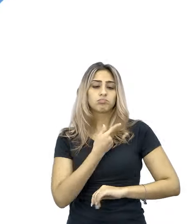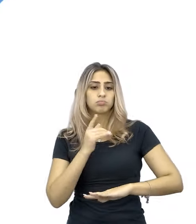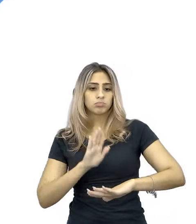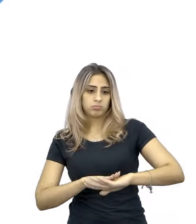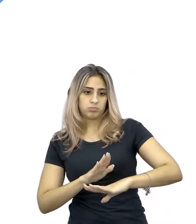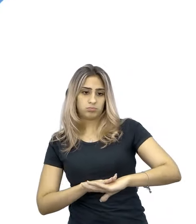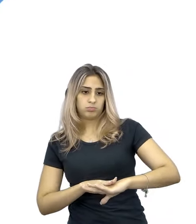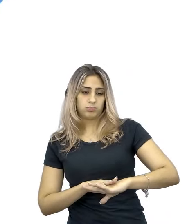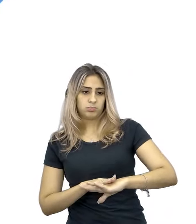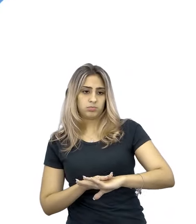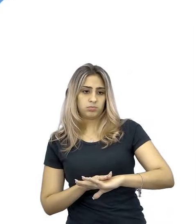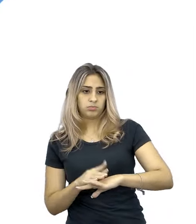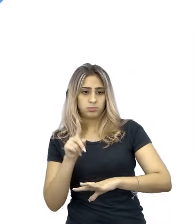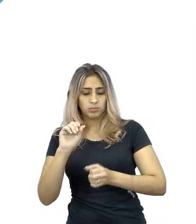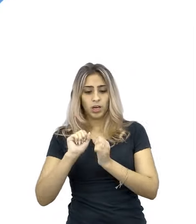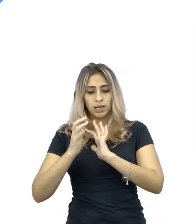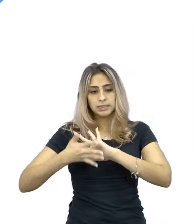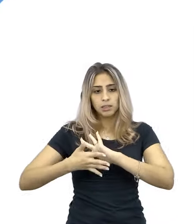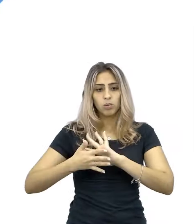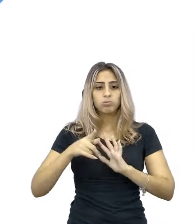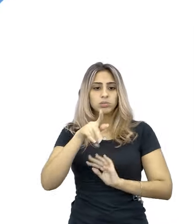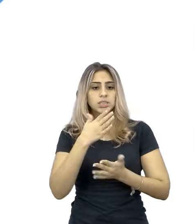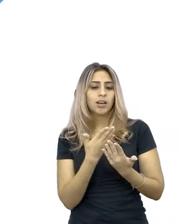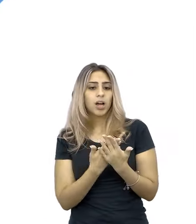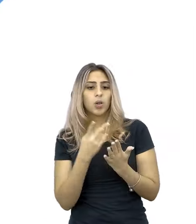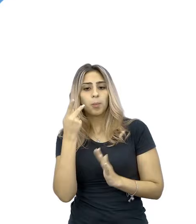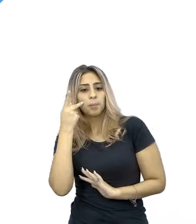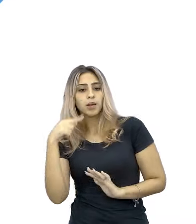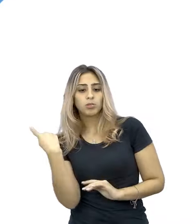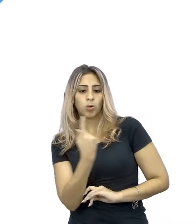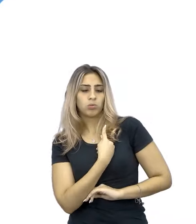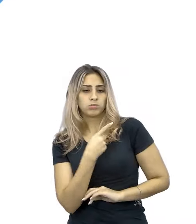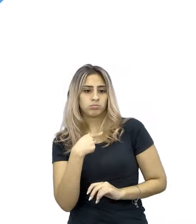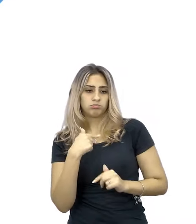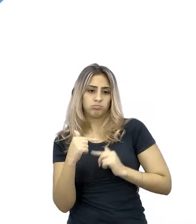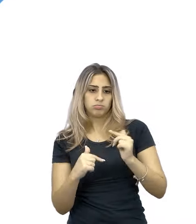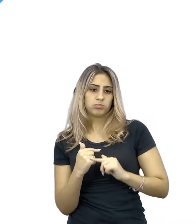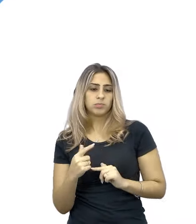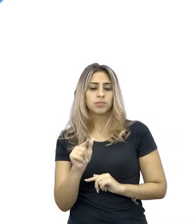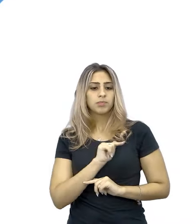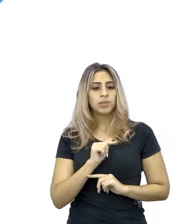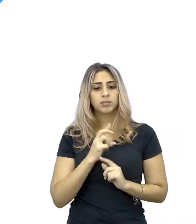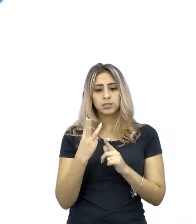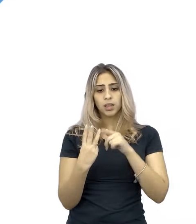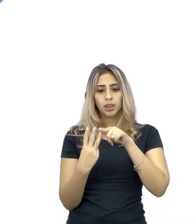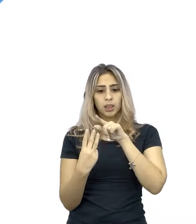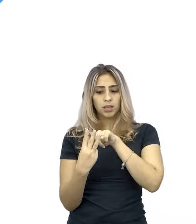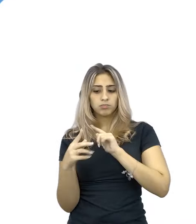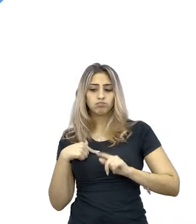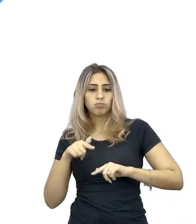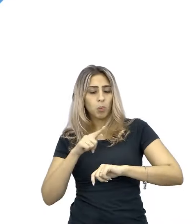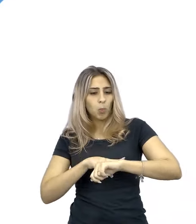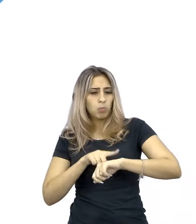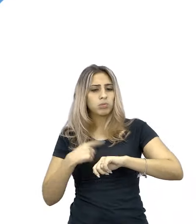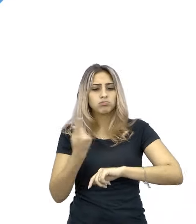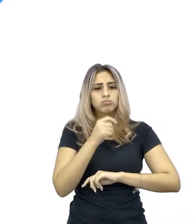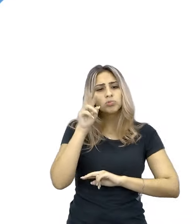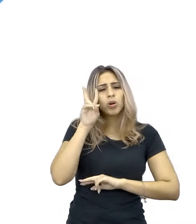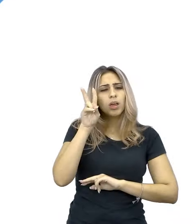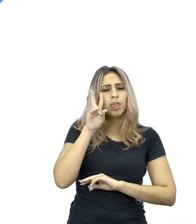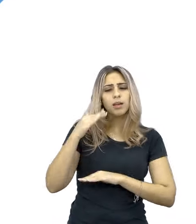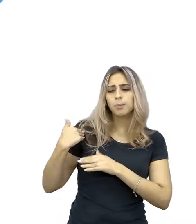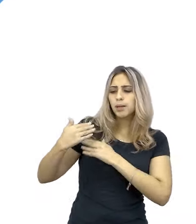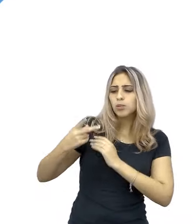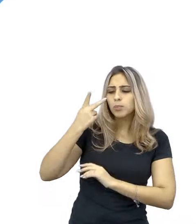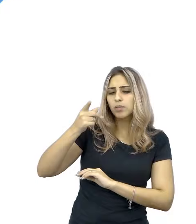fazemos nessa ação, nessa aula para nós que nós estamos trabalhando. Então, são esses três momentos que a gente está só relembrando para